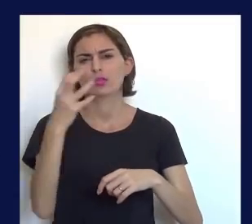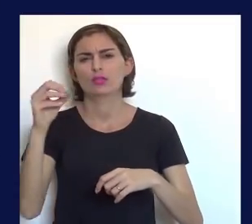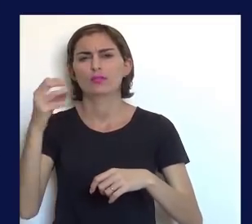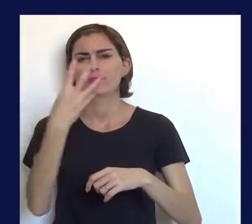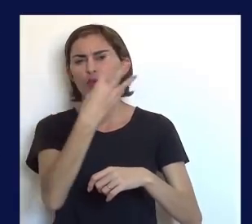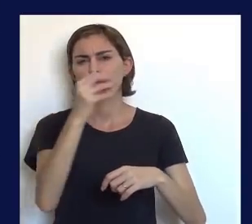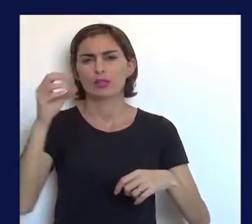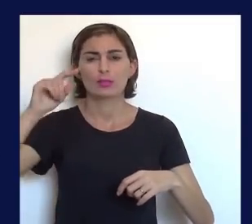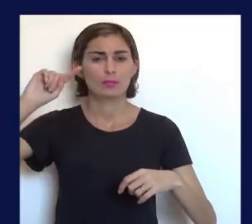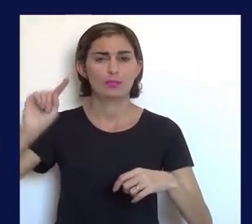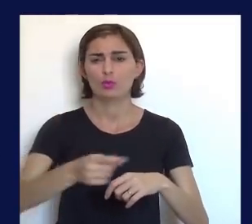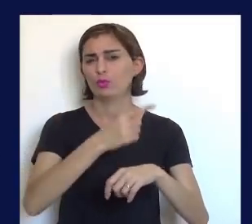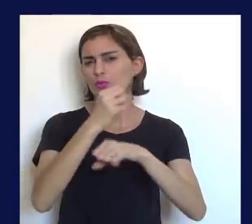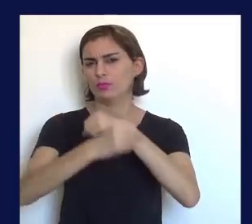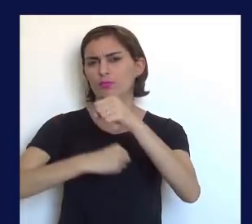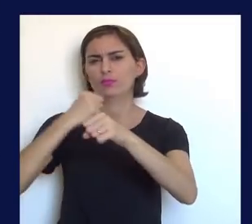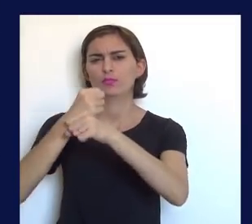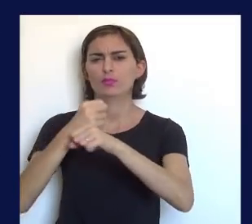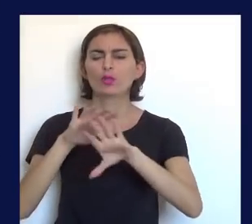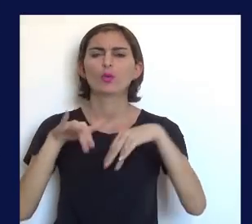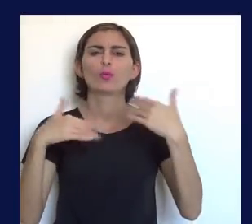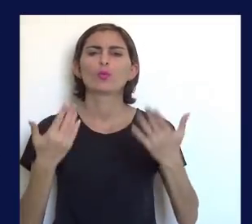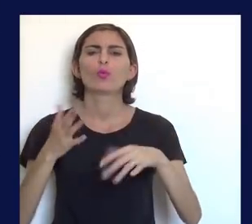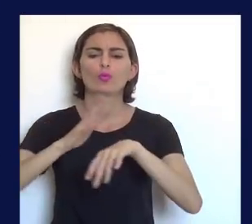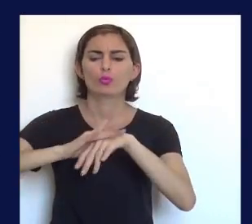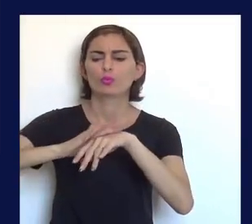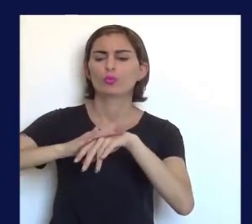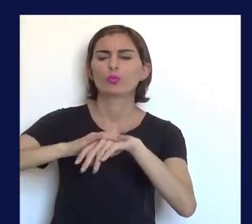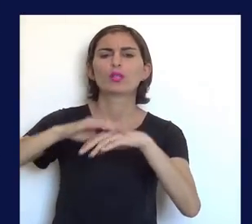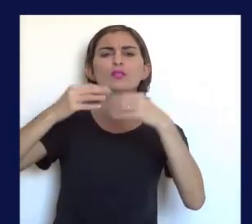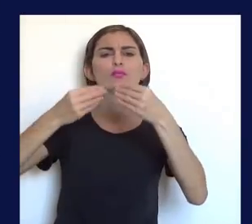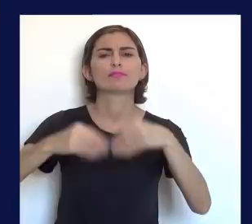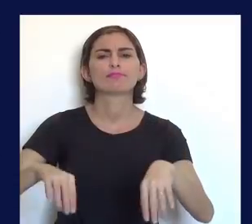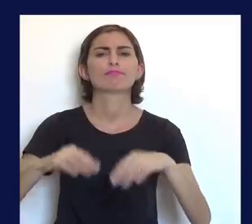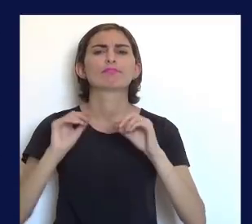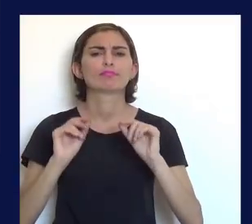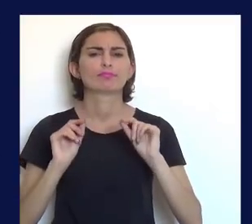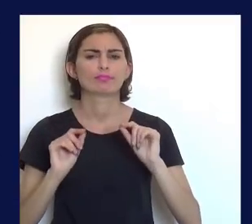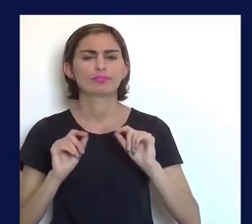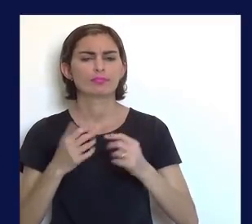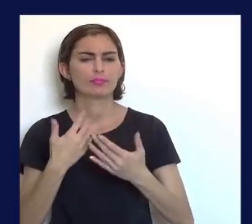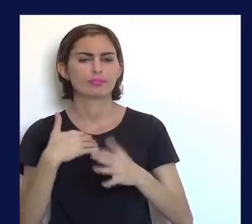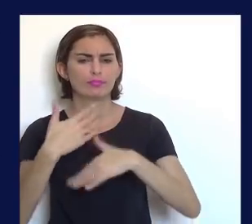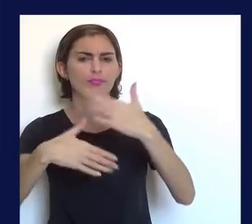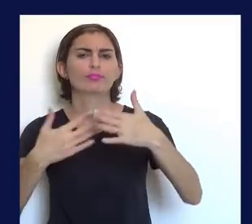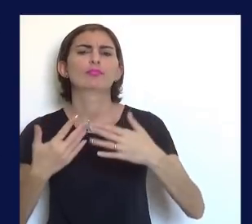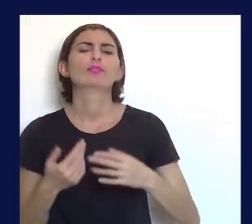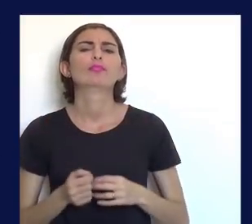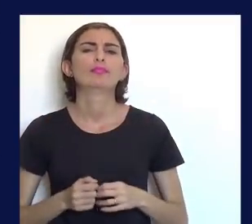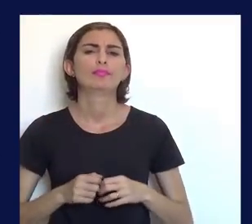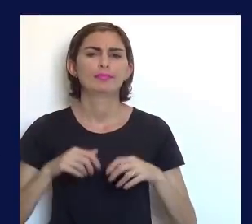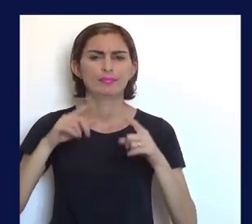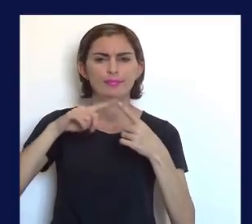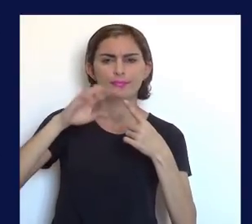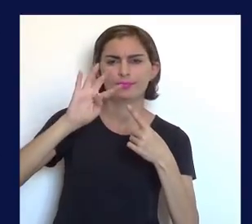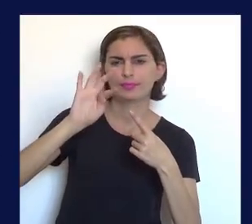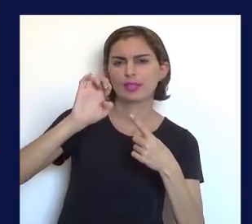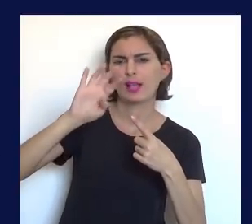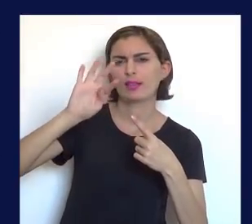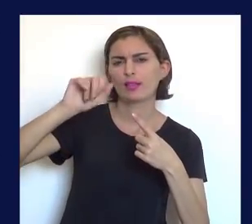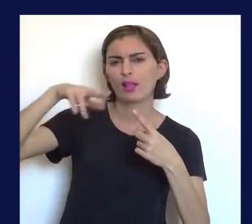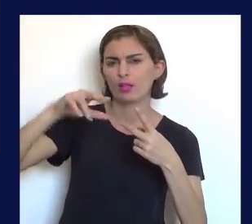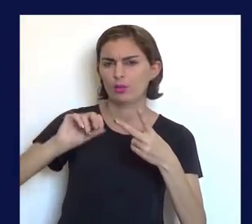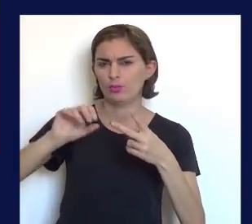400 milhões por ano. Flávio, quais são as possíveis doenças que o pneu pode nos causar? Exemplo, o tétano.